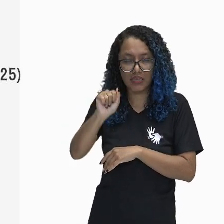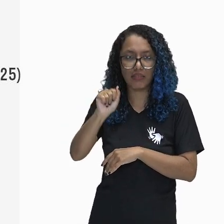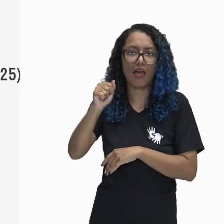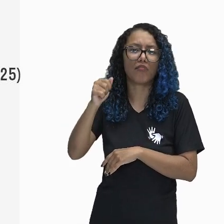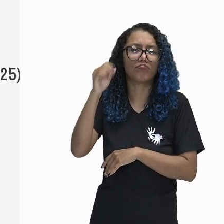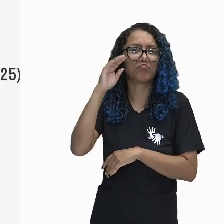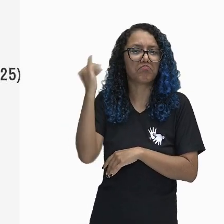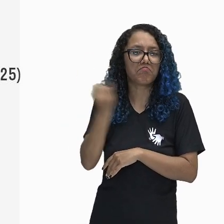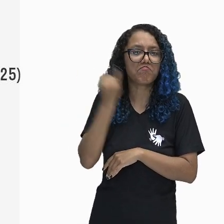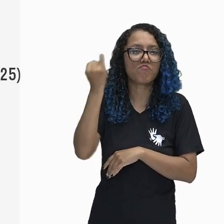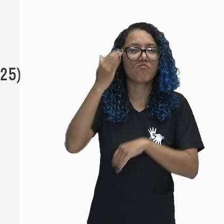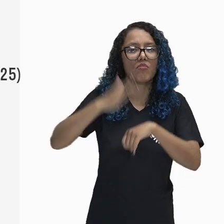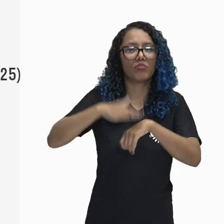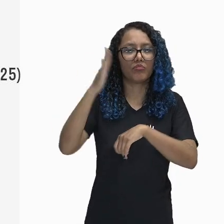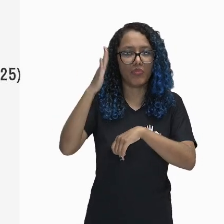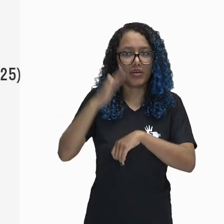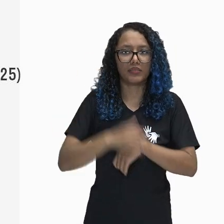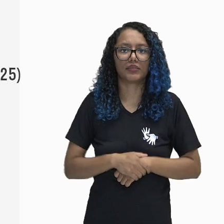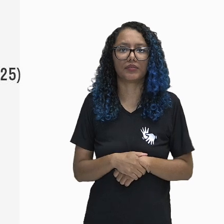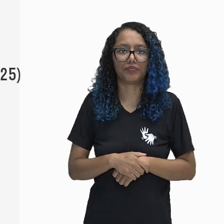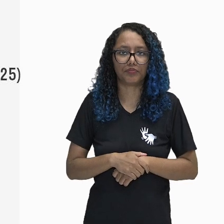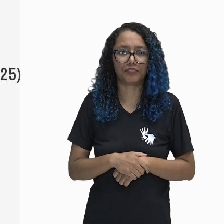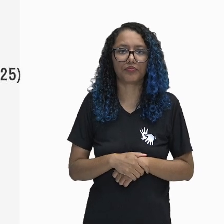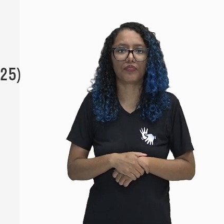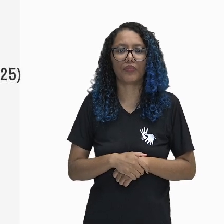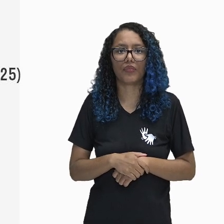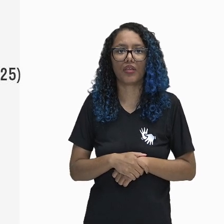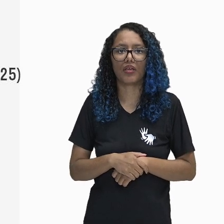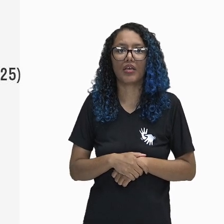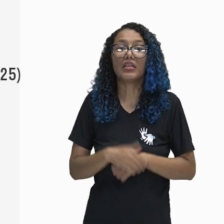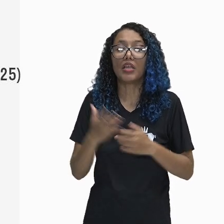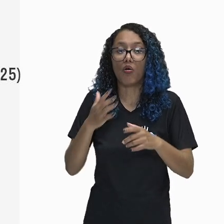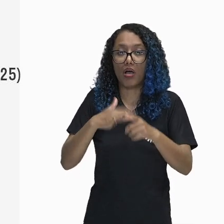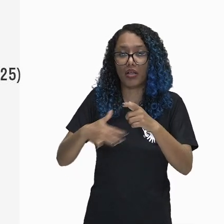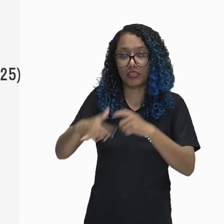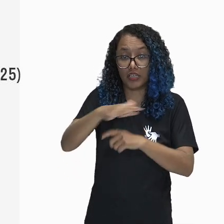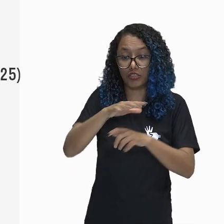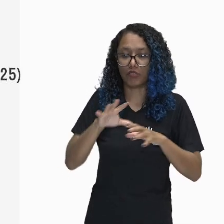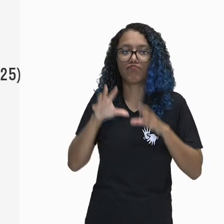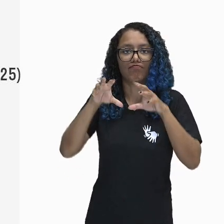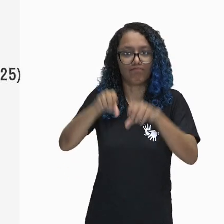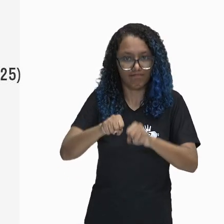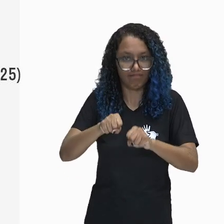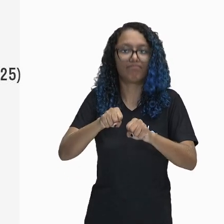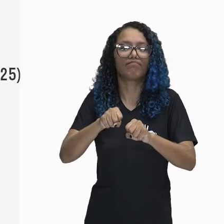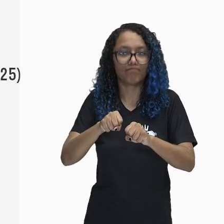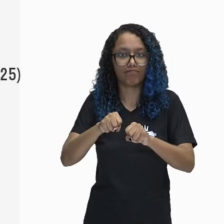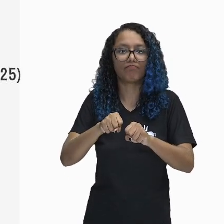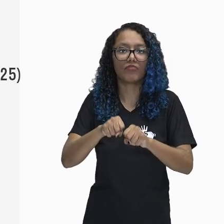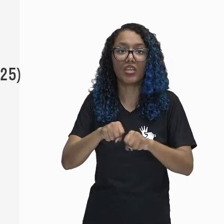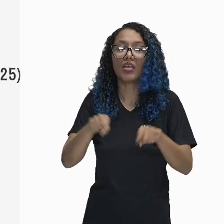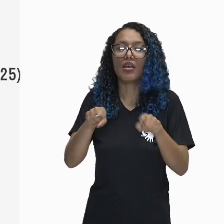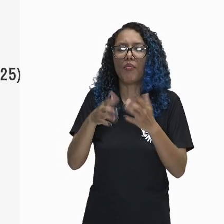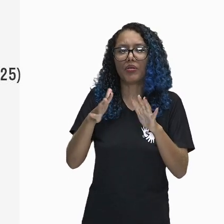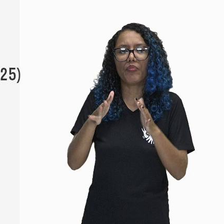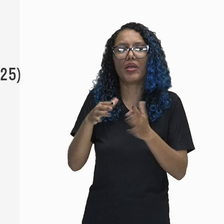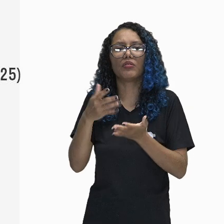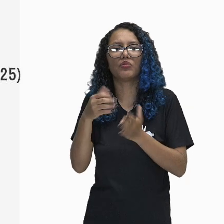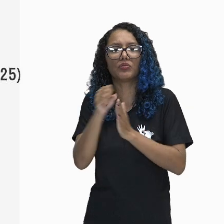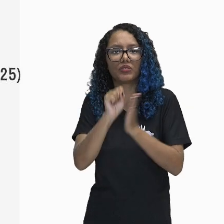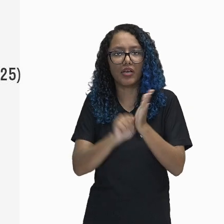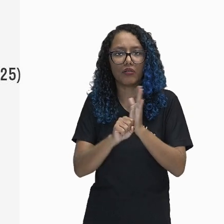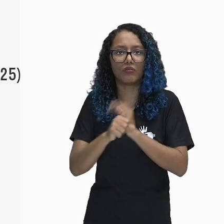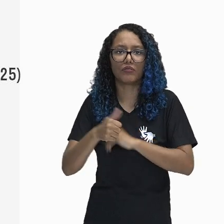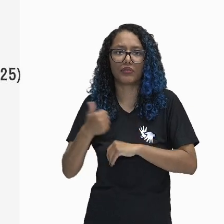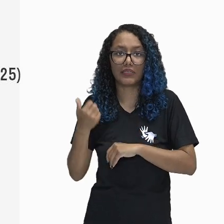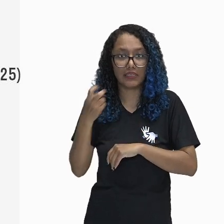Creta, em meados do século XV a.C., os micenos dominaram o mar Egeu. Então a gente está vendo que uma